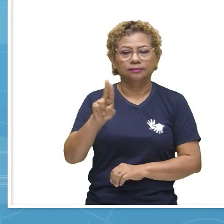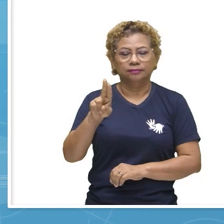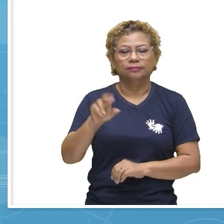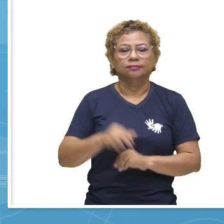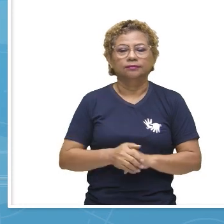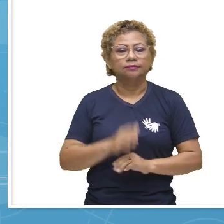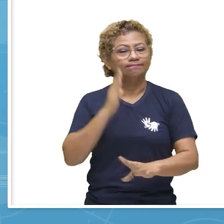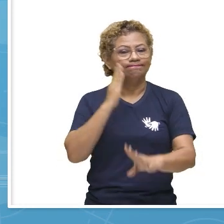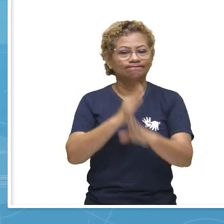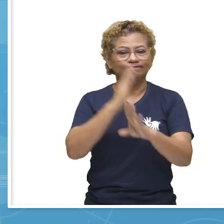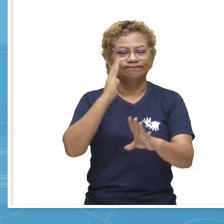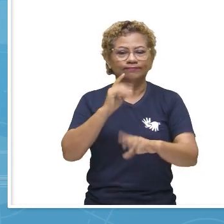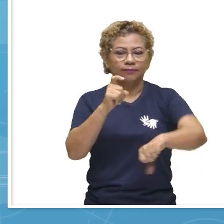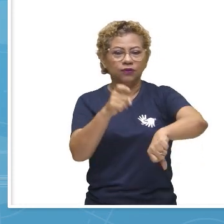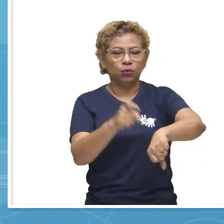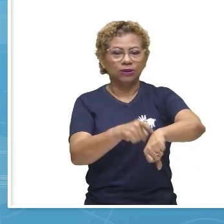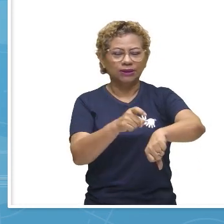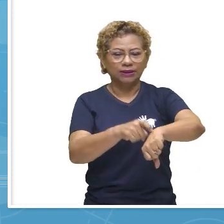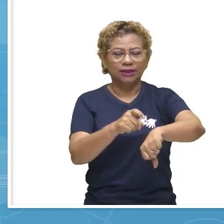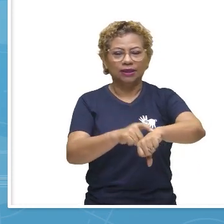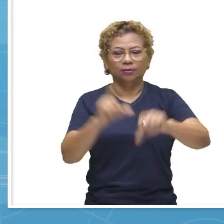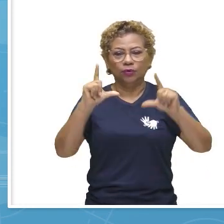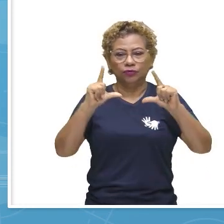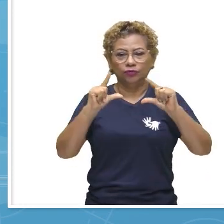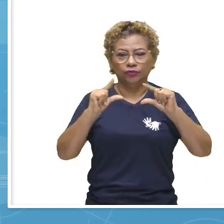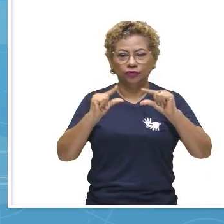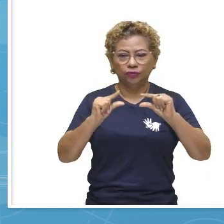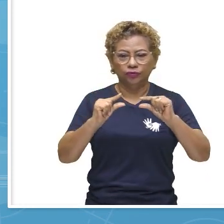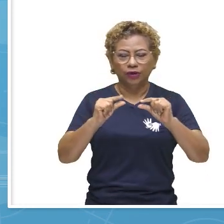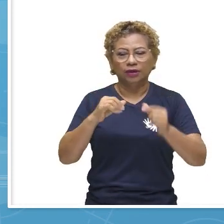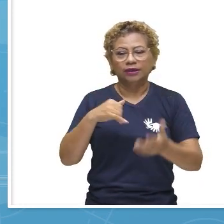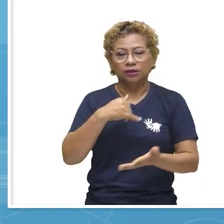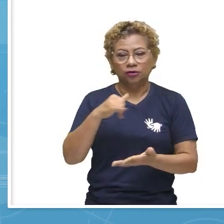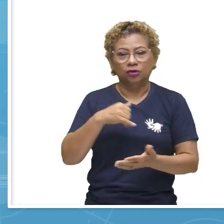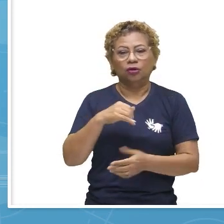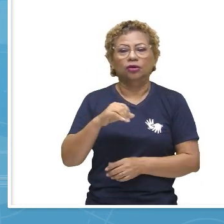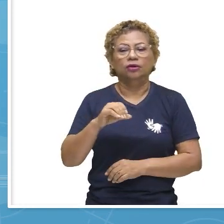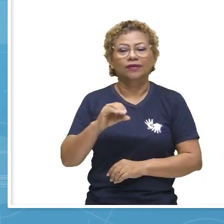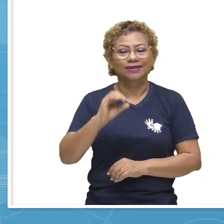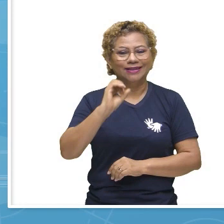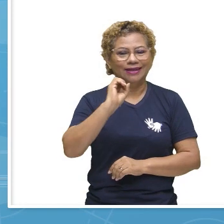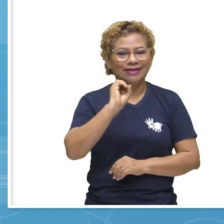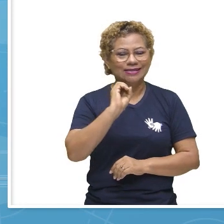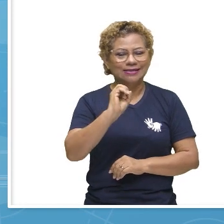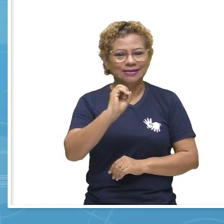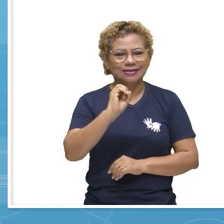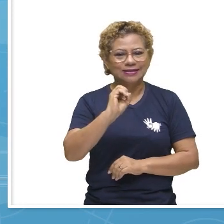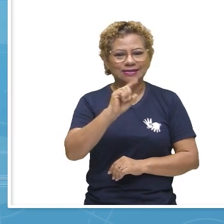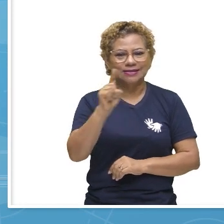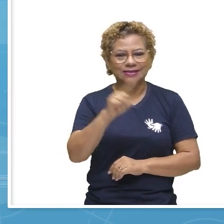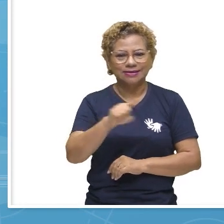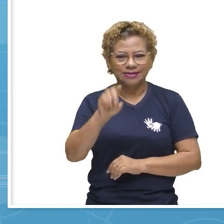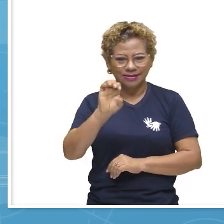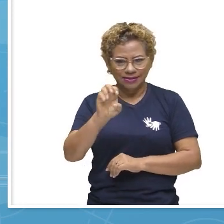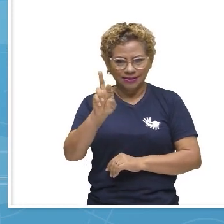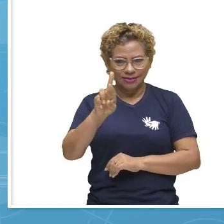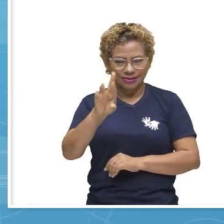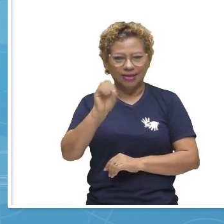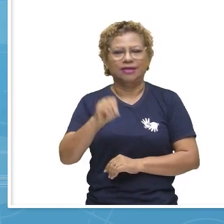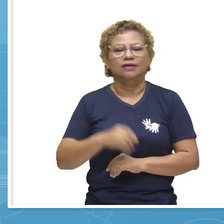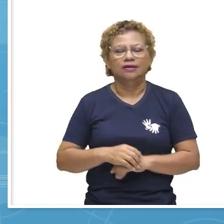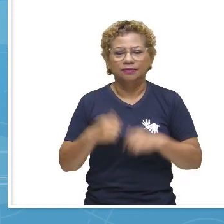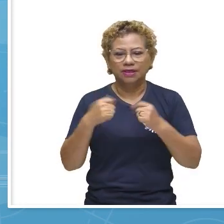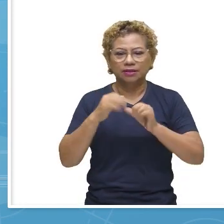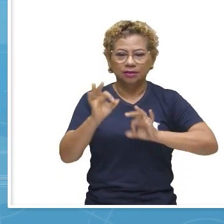em quanto tempo esse nível de óleo vai chegar a zero, a gente precisa resolver essa equação do